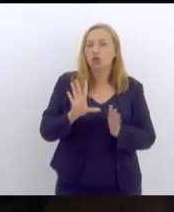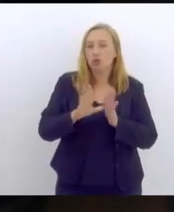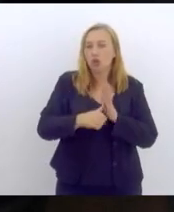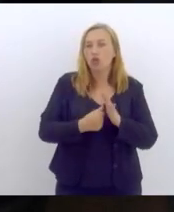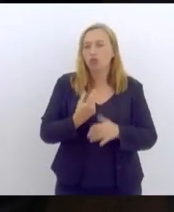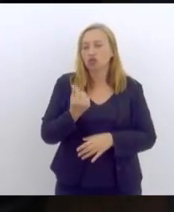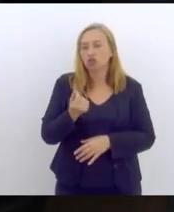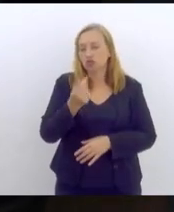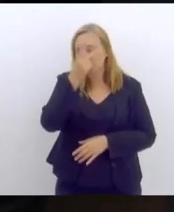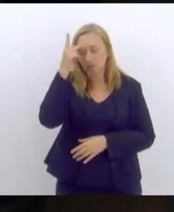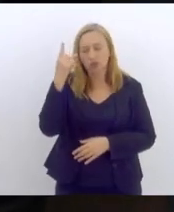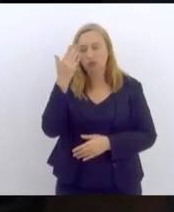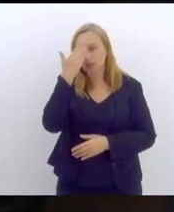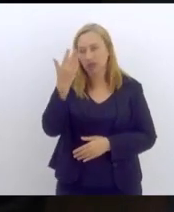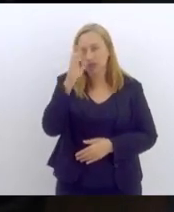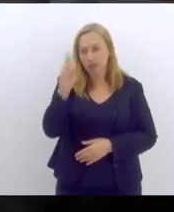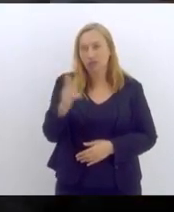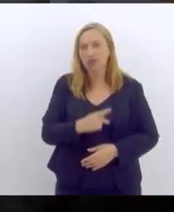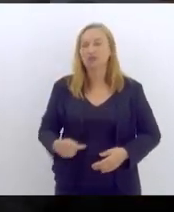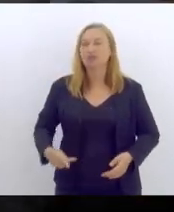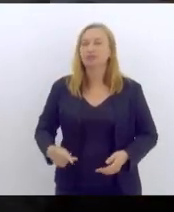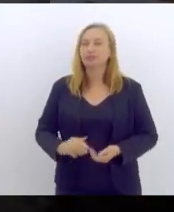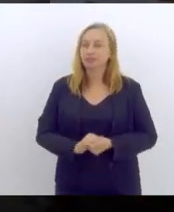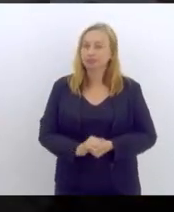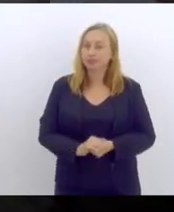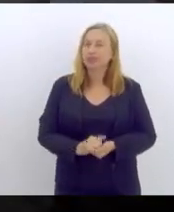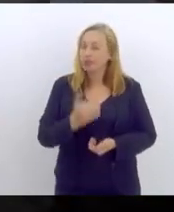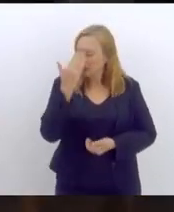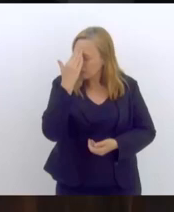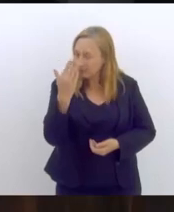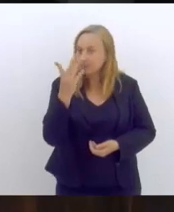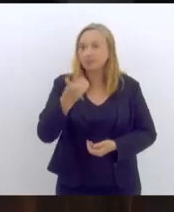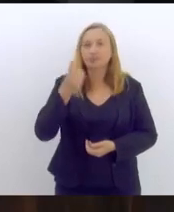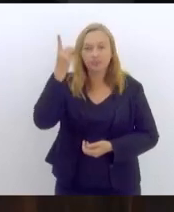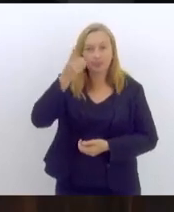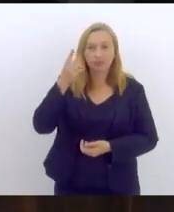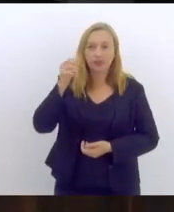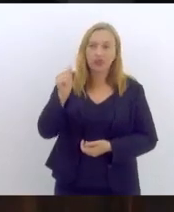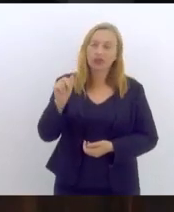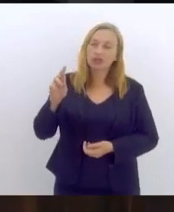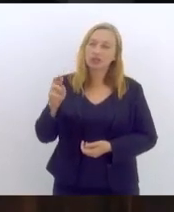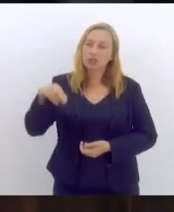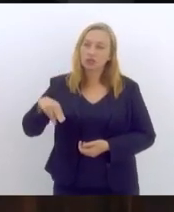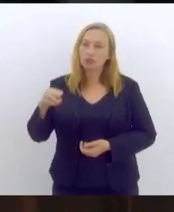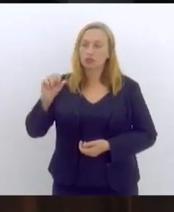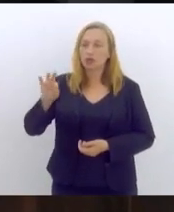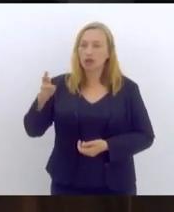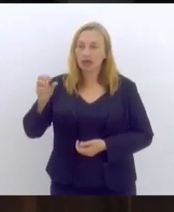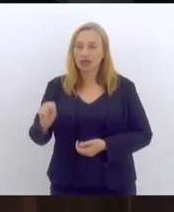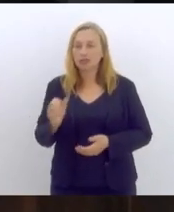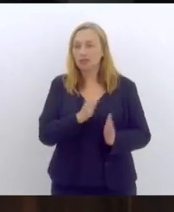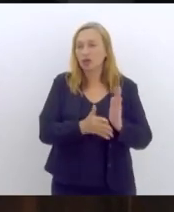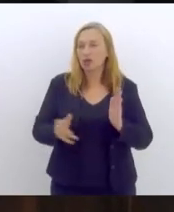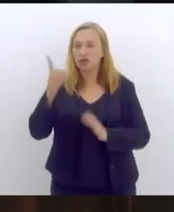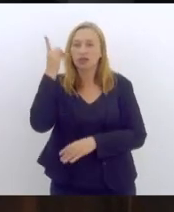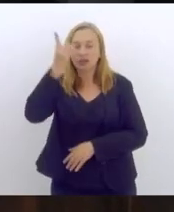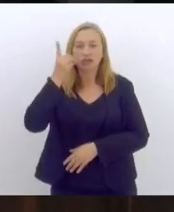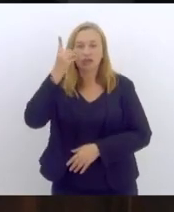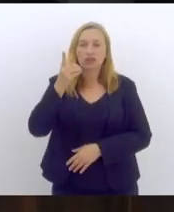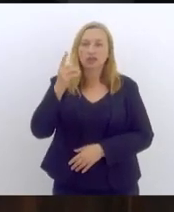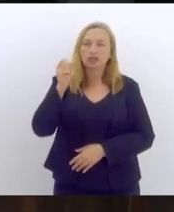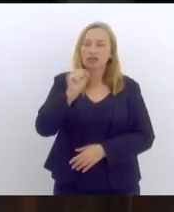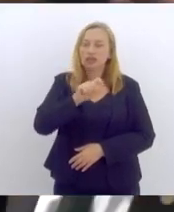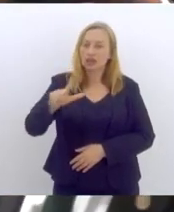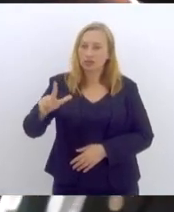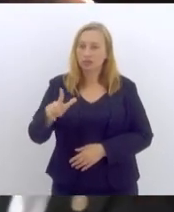dinheiro das pessoas. Muito obrigado, presidente. Eu que agradeço, deputado Anderson Moraes. Pela ordem, presidente. Pela ordem, deputado Daniel